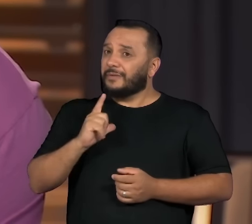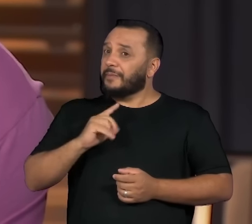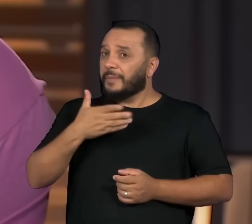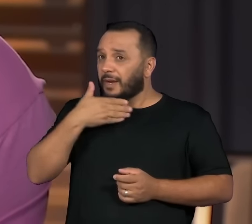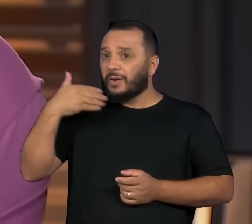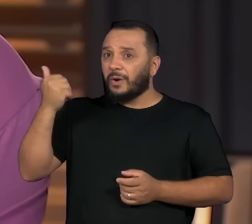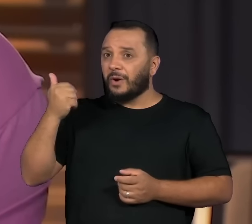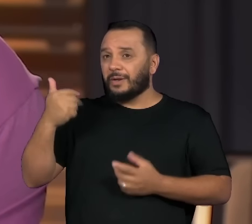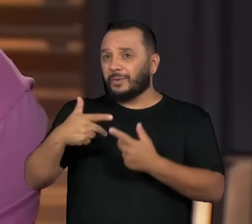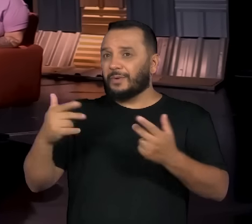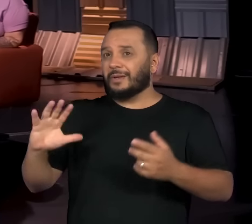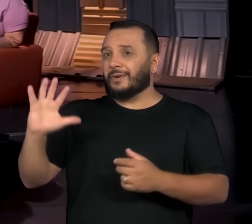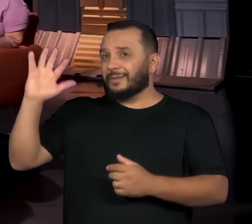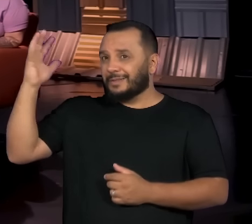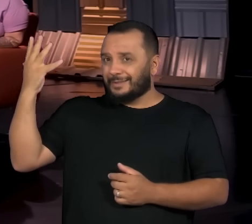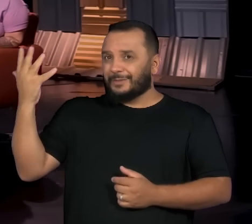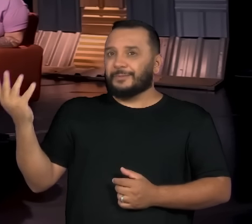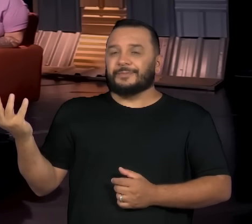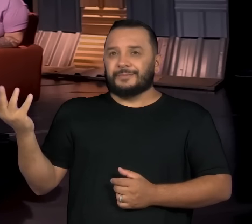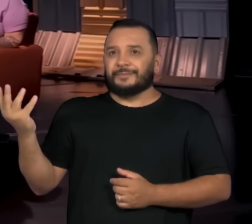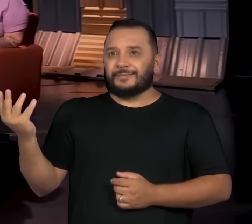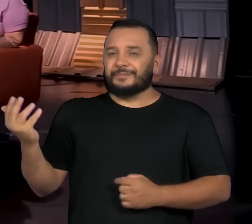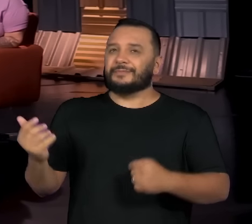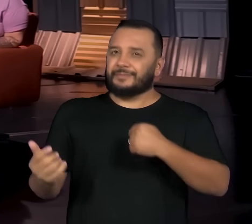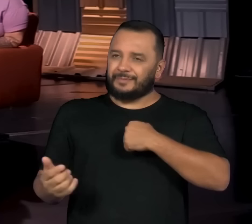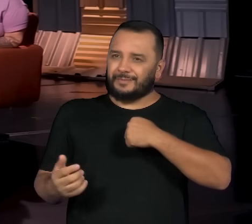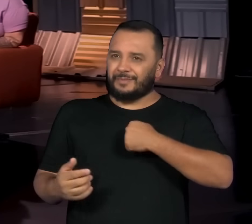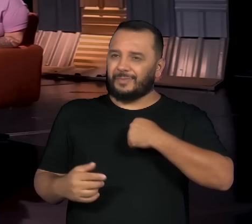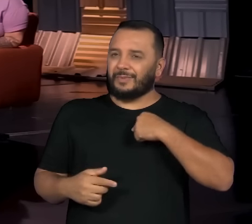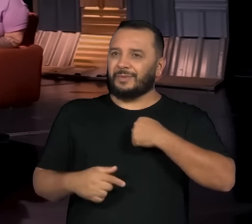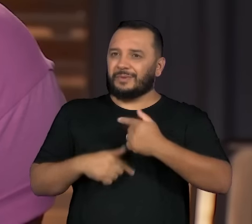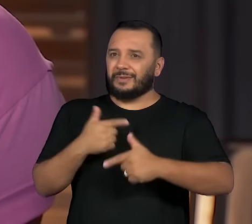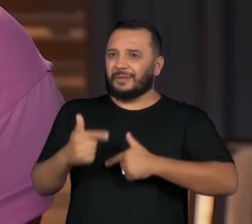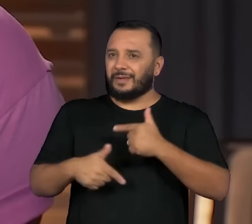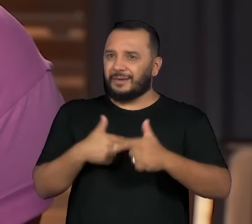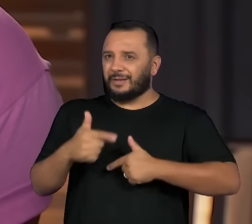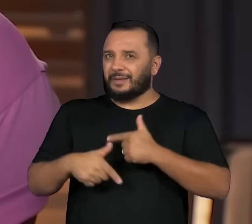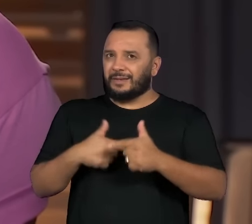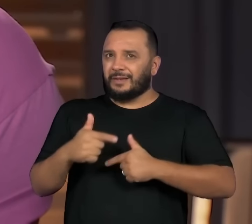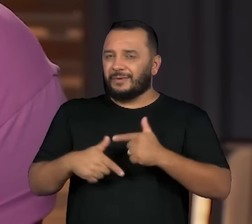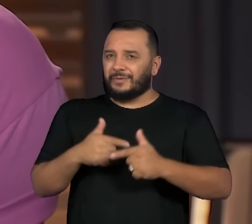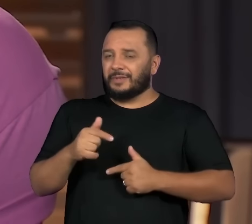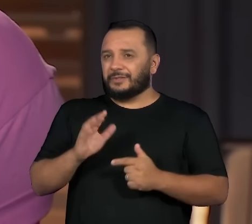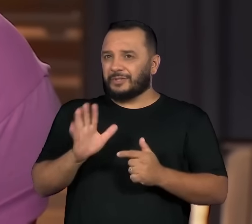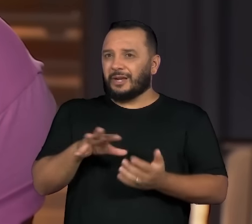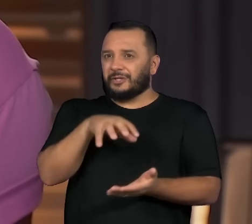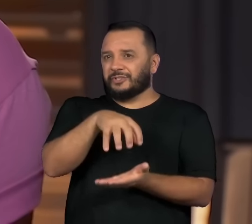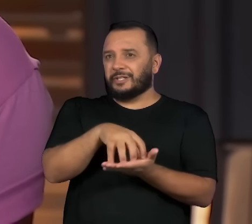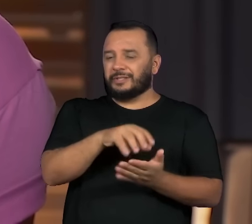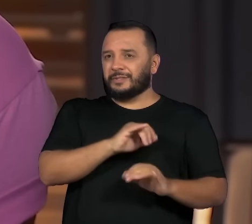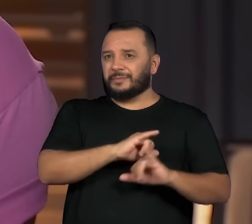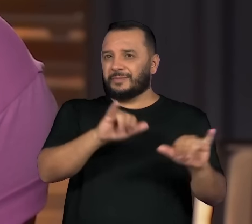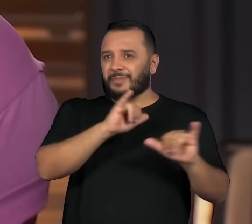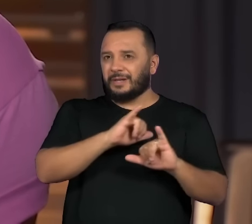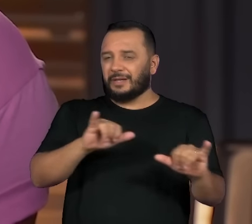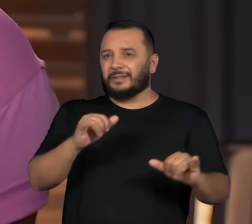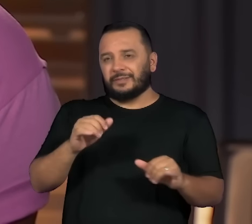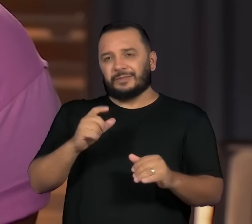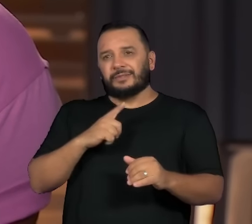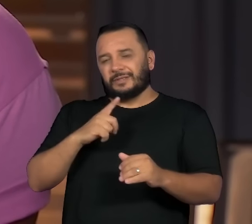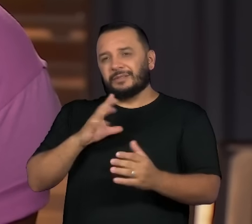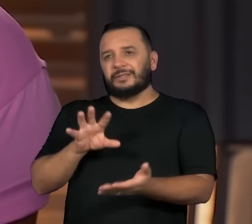coisas que já me aconteceu. Porque eu trabalhava em uma agência de marketing, uma agência de